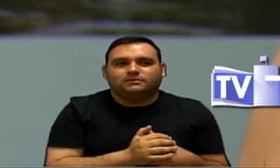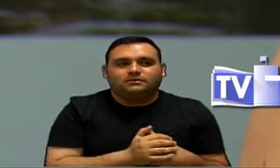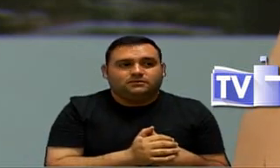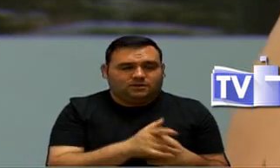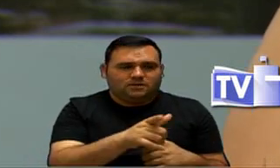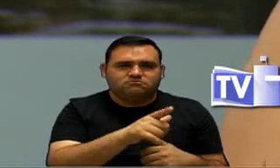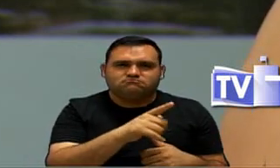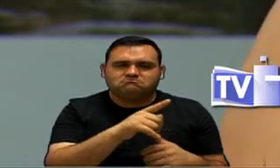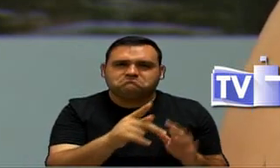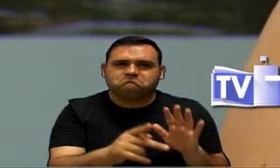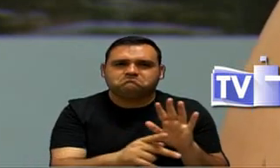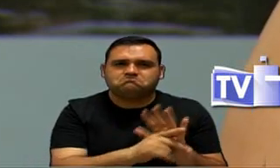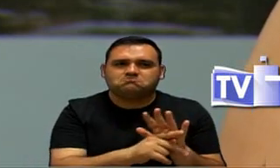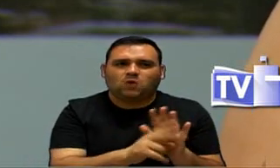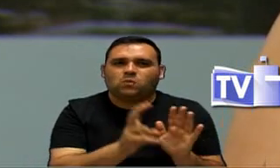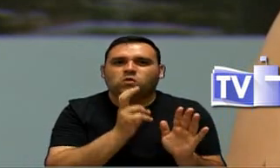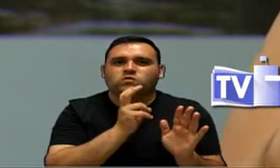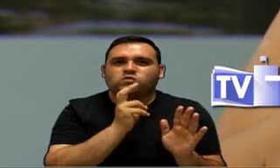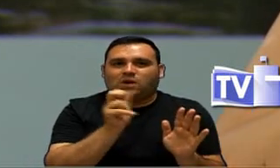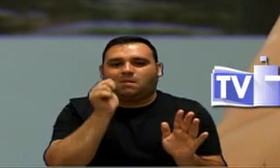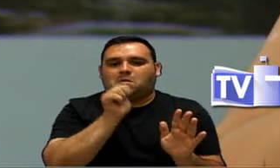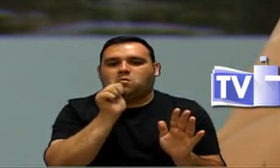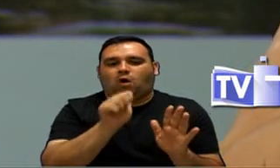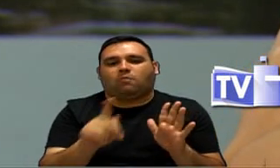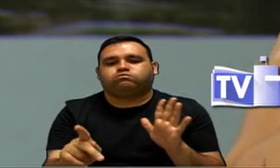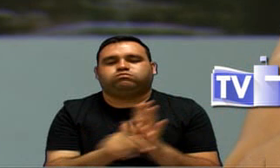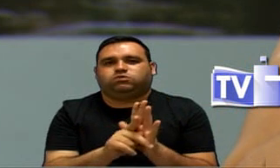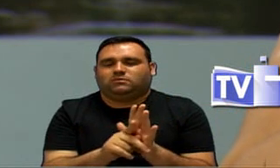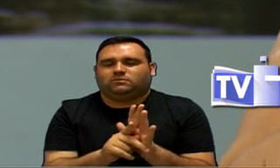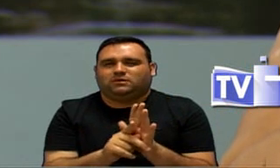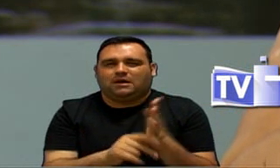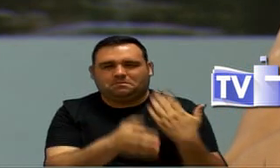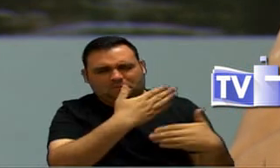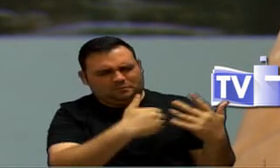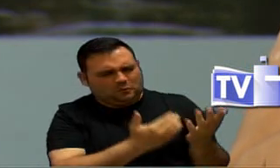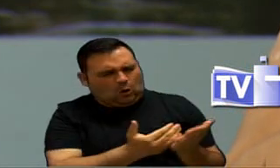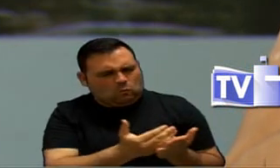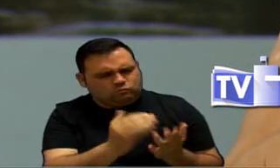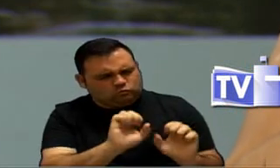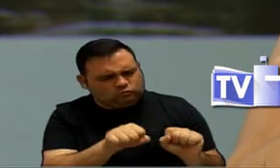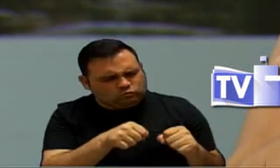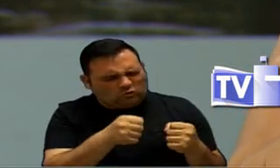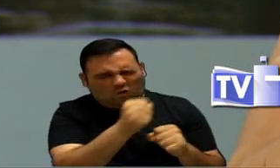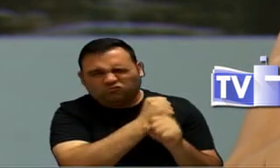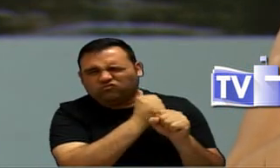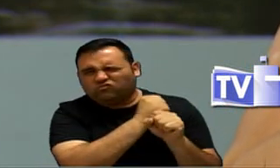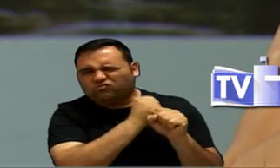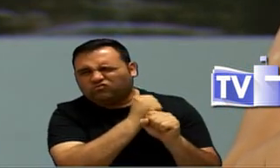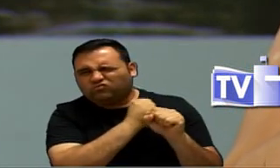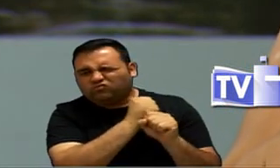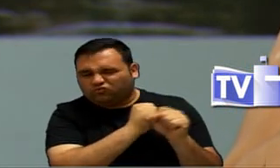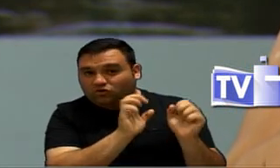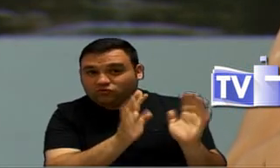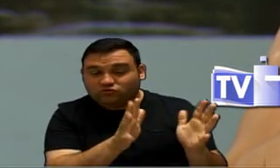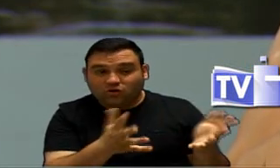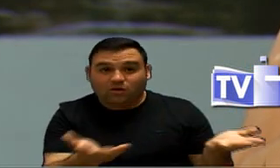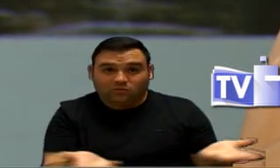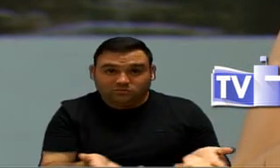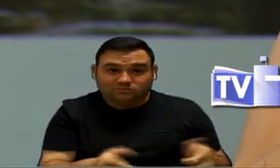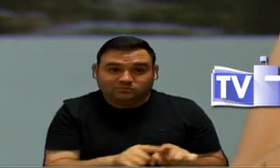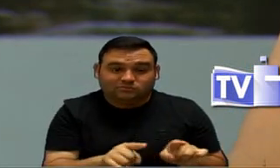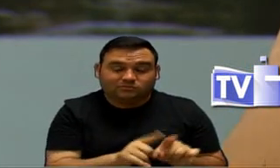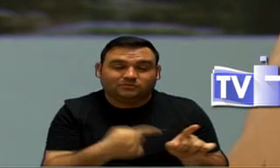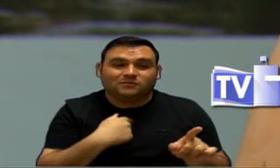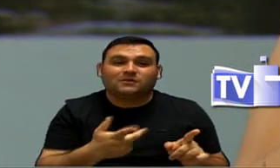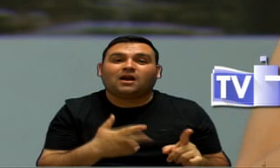ele é oriundo, né, de sorocabanas que começaram a luta delas há muito tempo. E aqui eu queria fazer